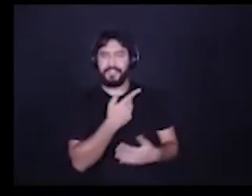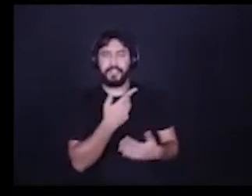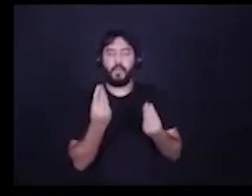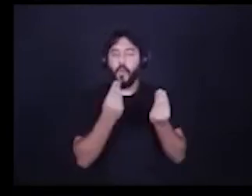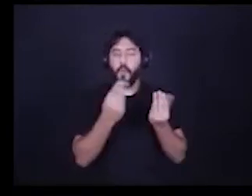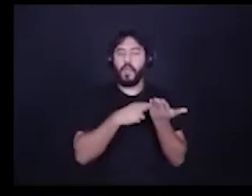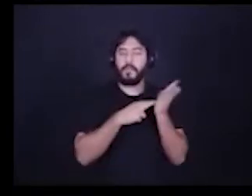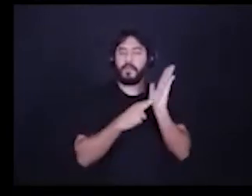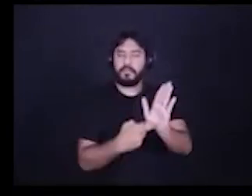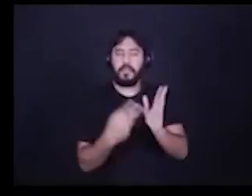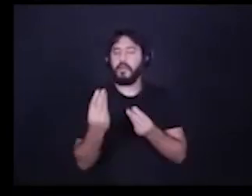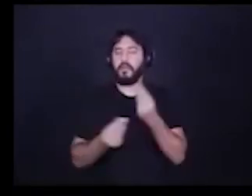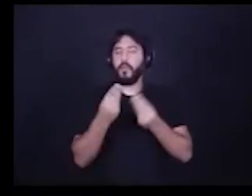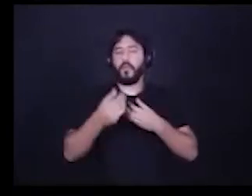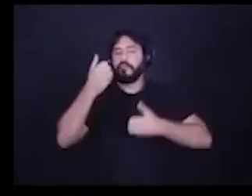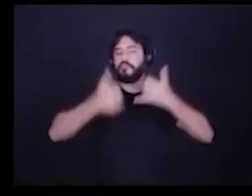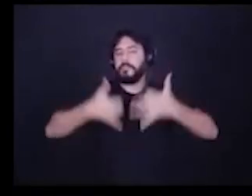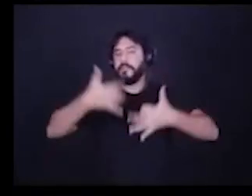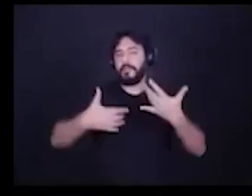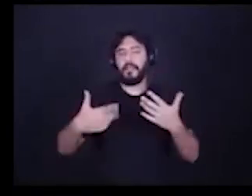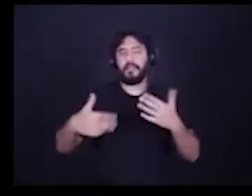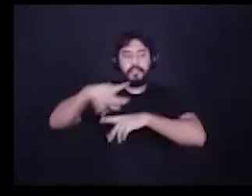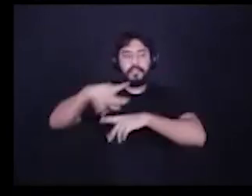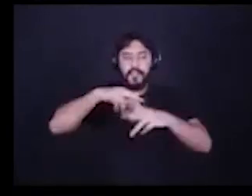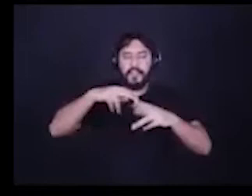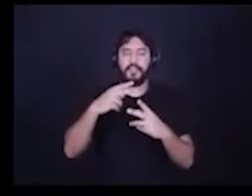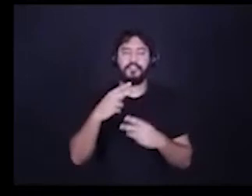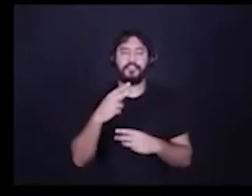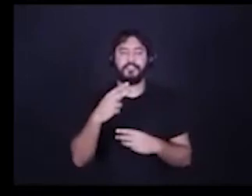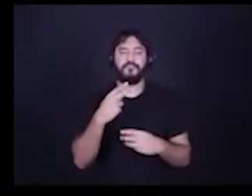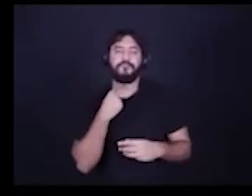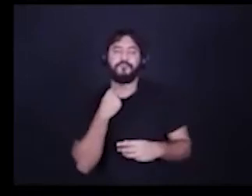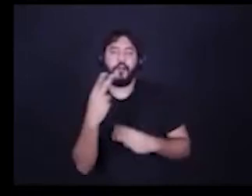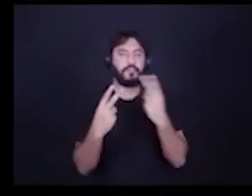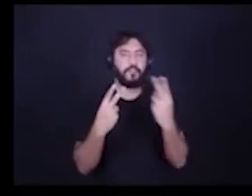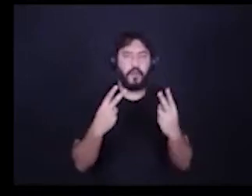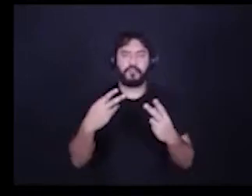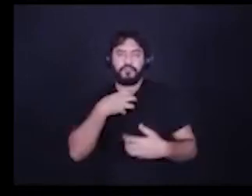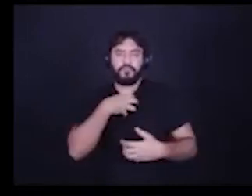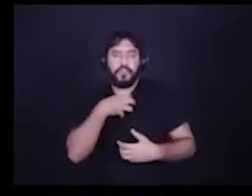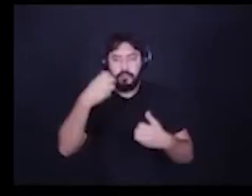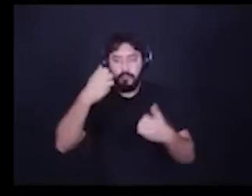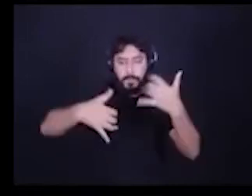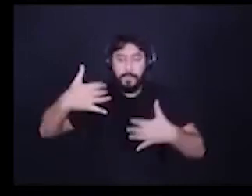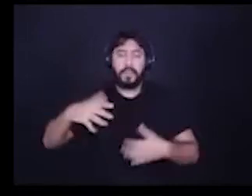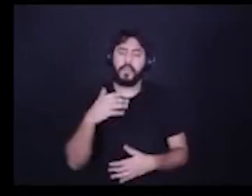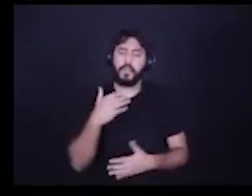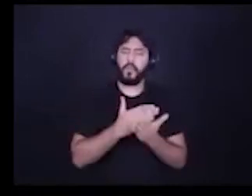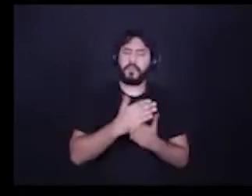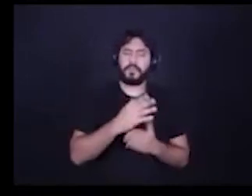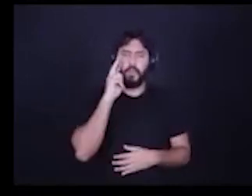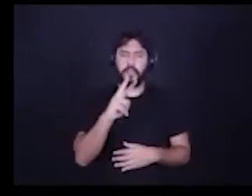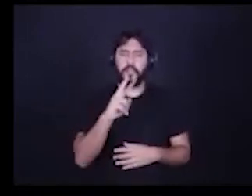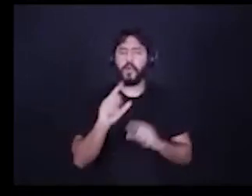representar e como falar dessas diferentes vozes. Essa ideia, para mim, era muito importante. Então, obviamente, eu fui começar a olhar um pouco para essa ideia dos balões